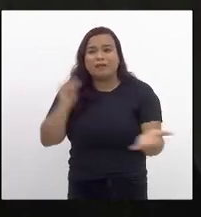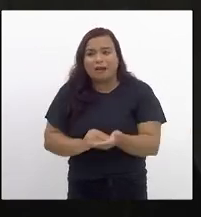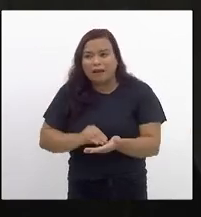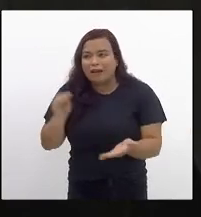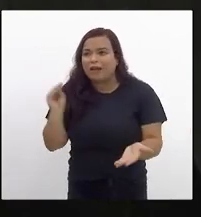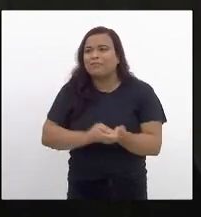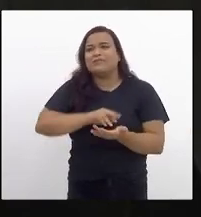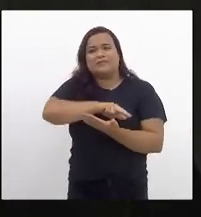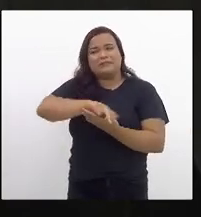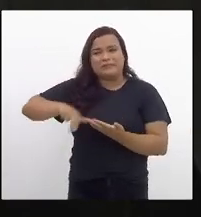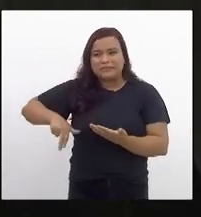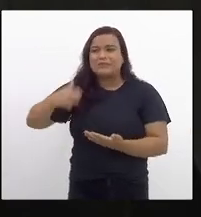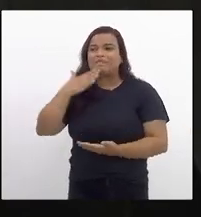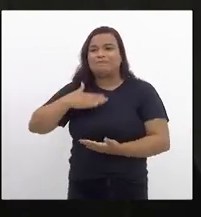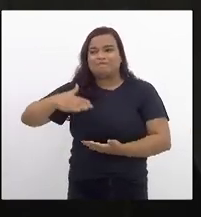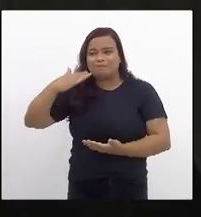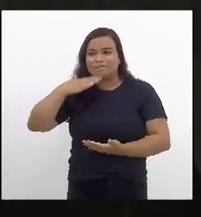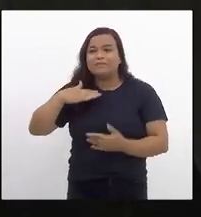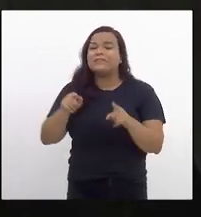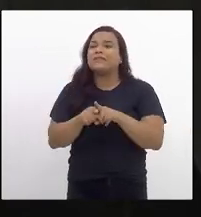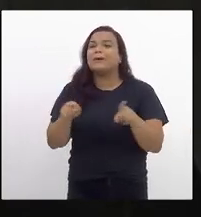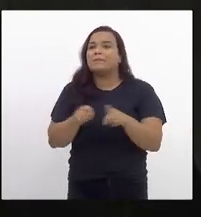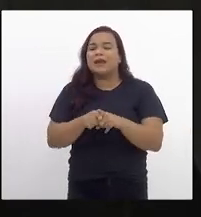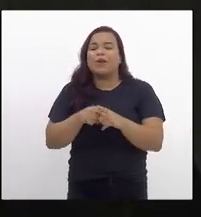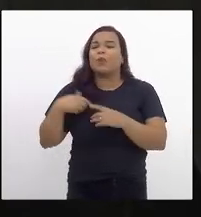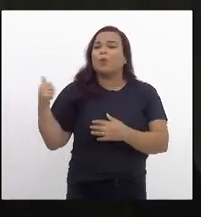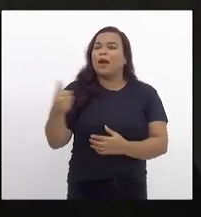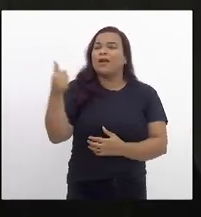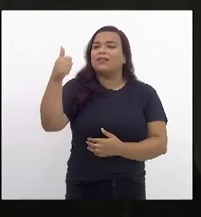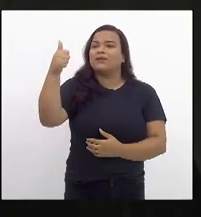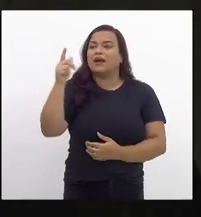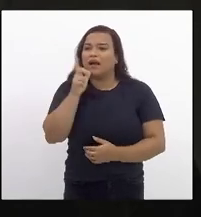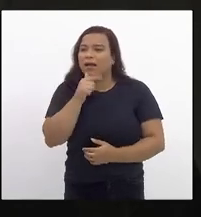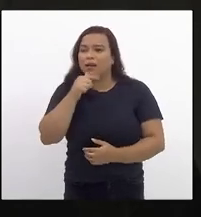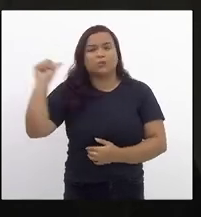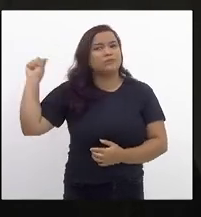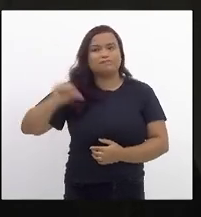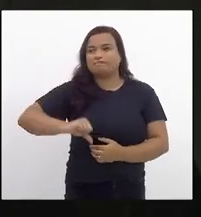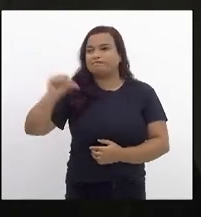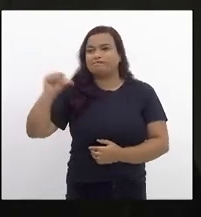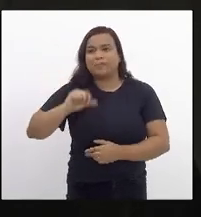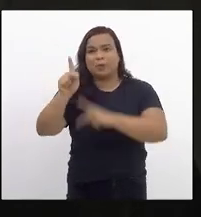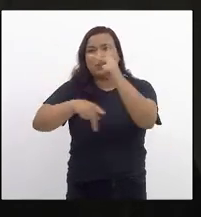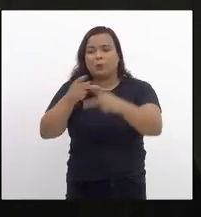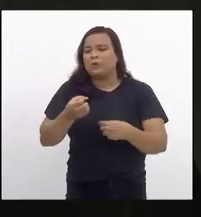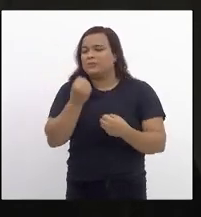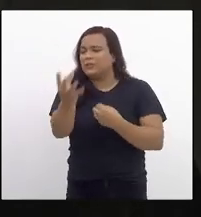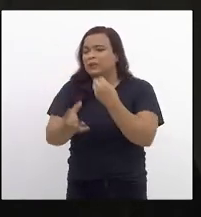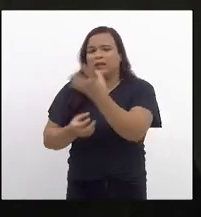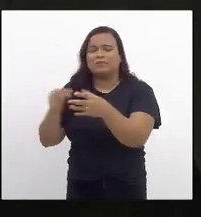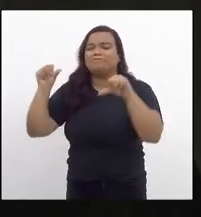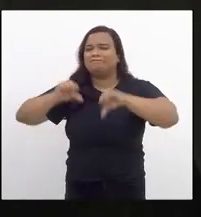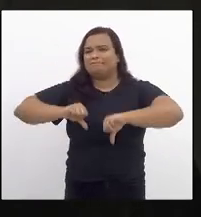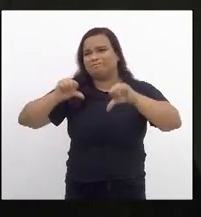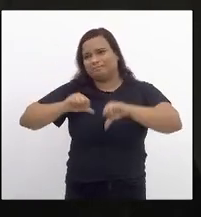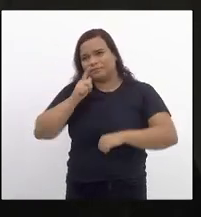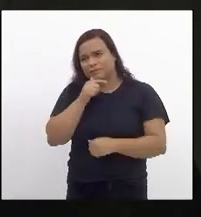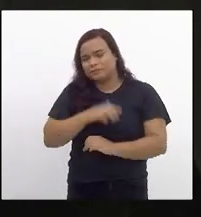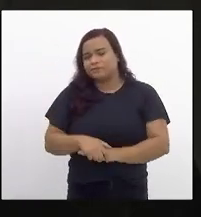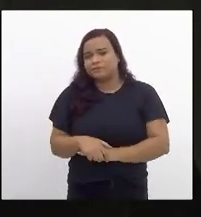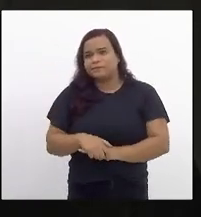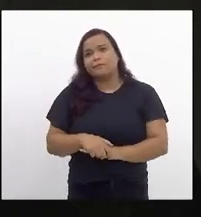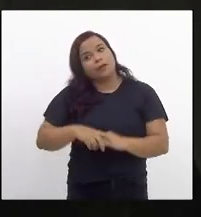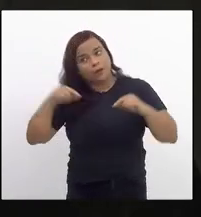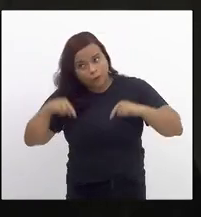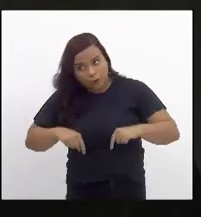e a má qualidade de água fornecida aquela população ah e hoje também como é